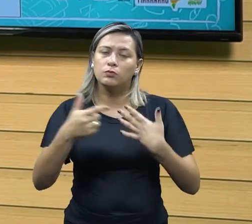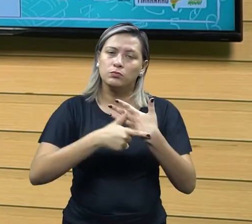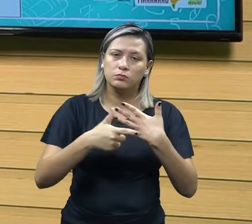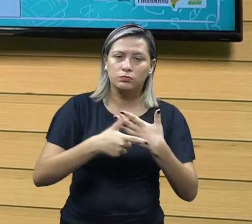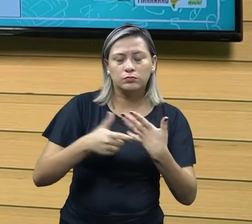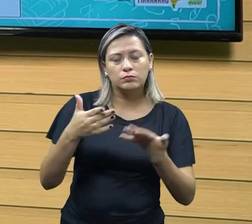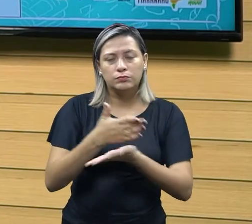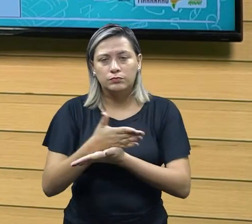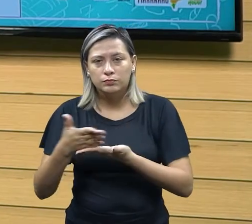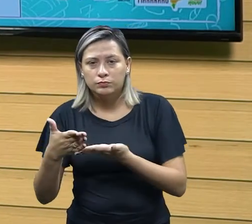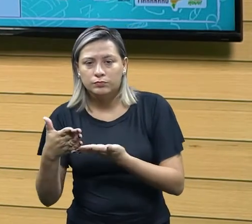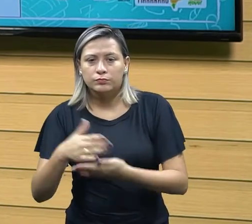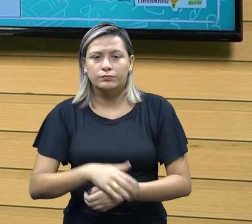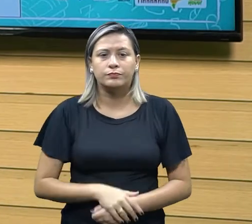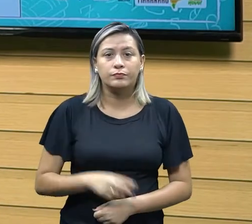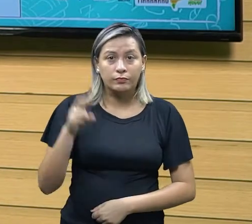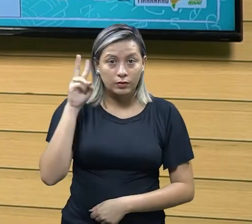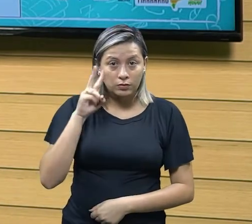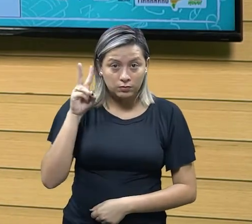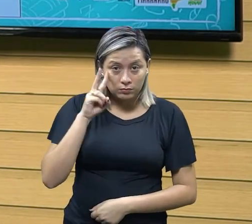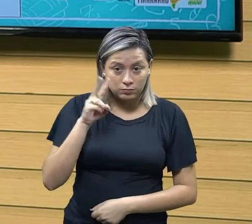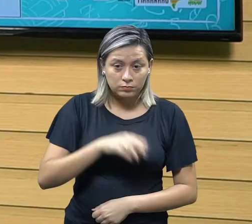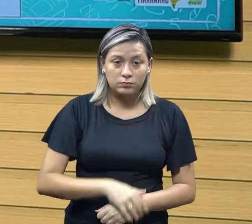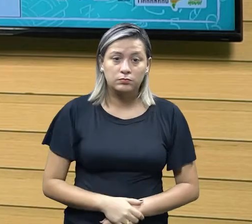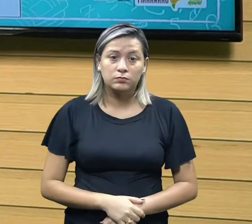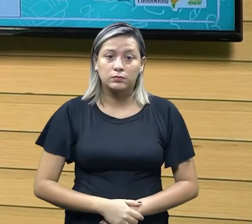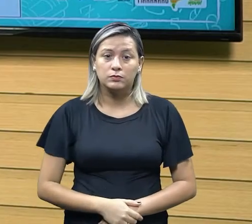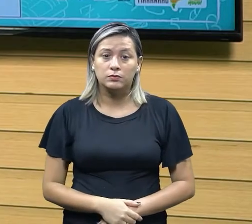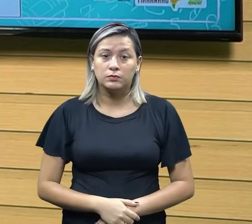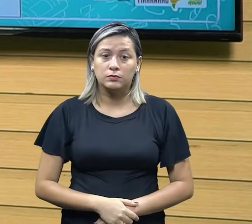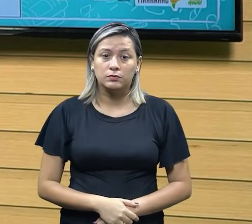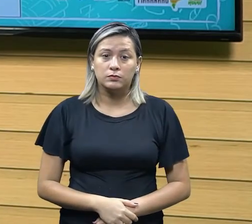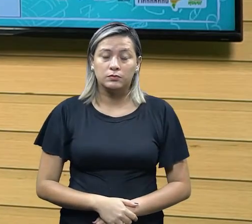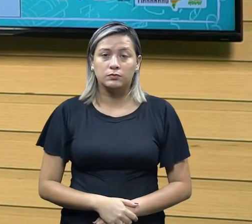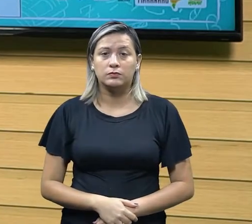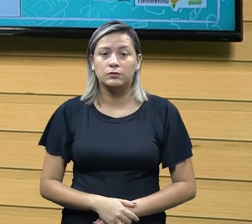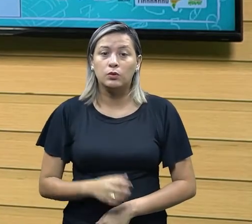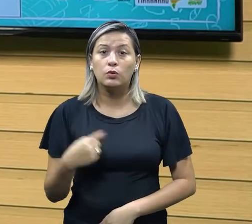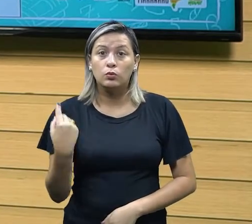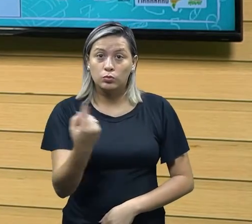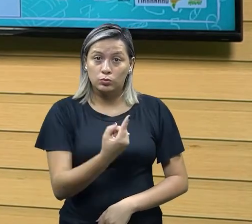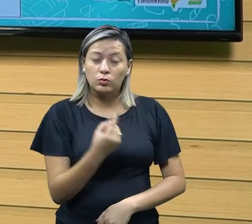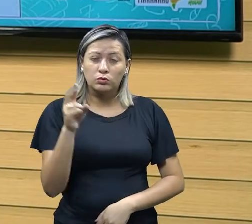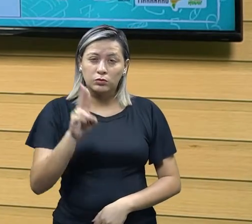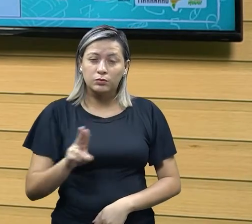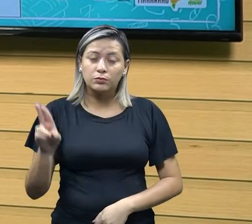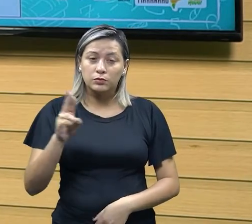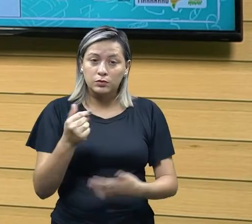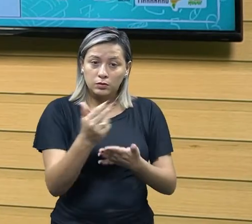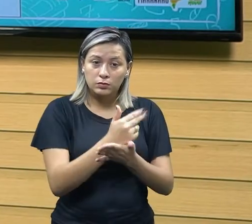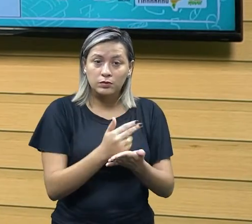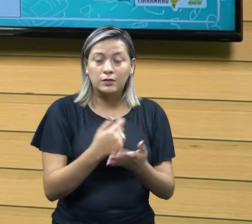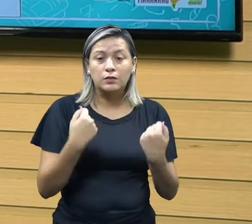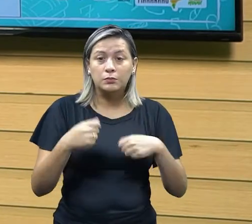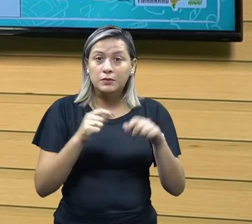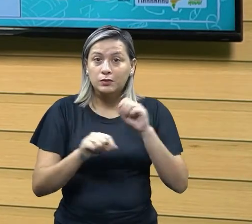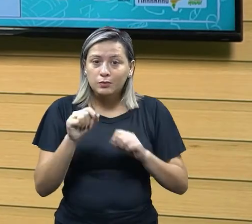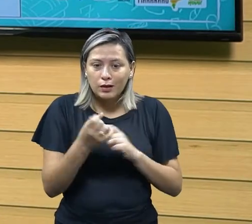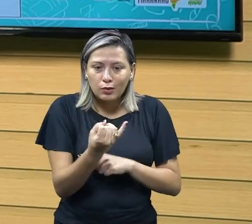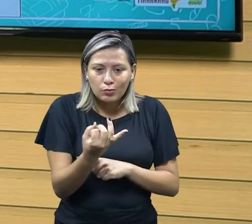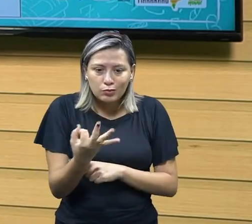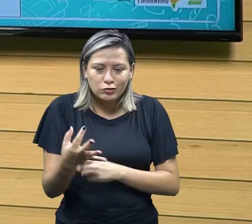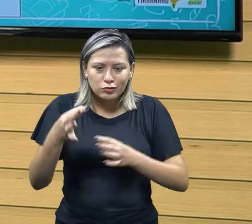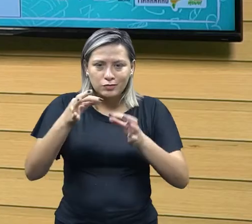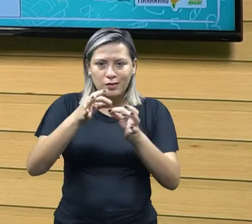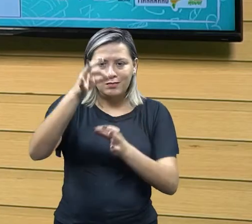função. Lembrando, quando a gente vai estar trabalhando, a gente tem que definir a escala, as medidas